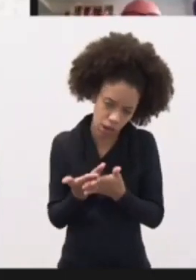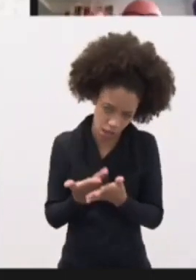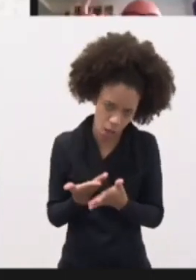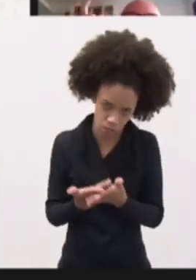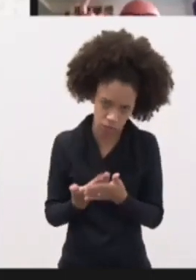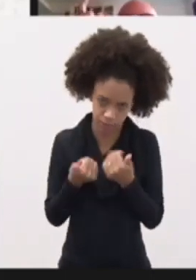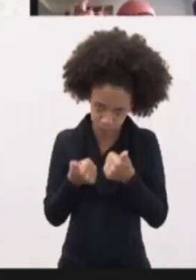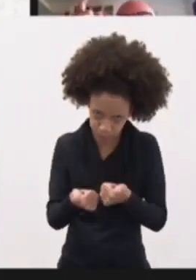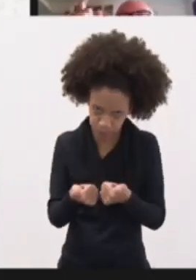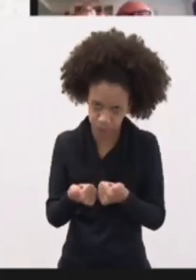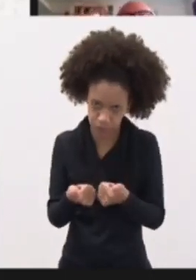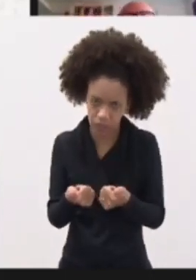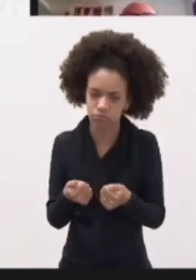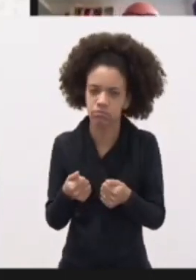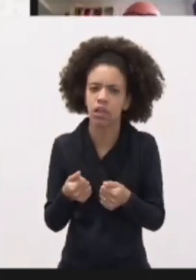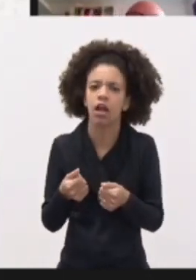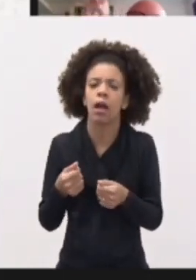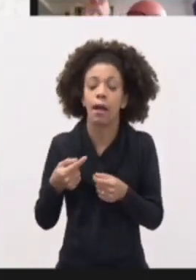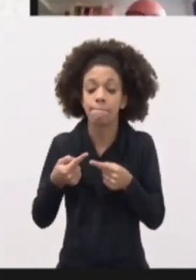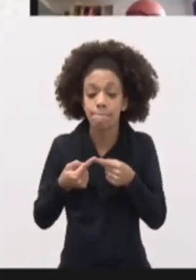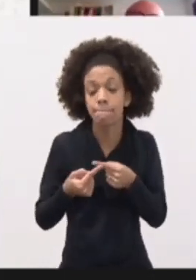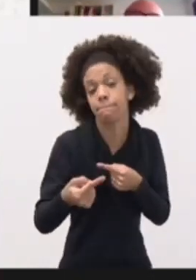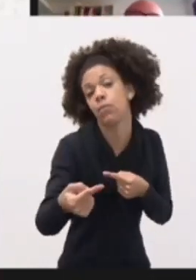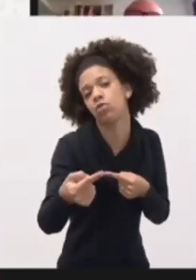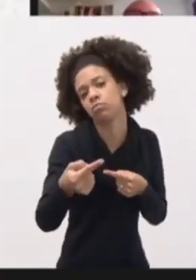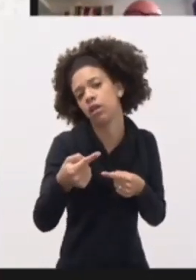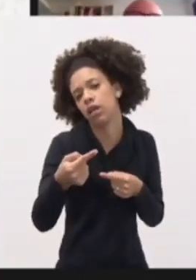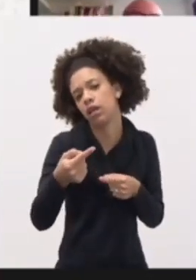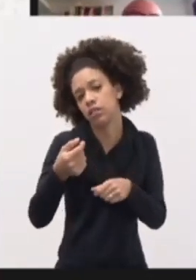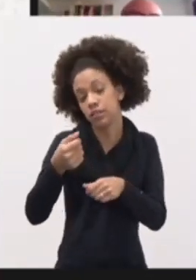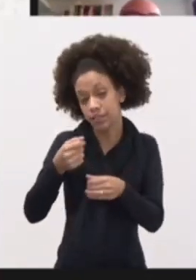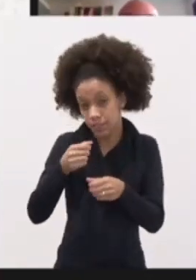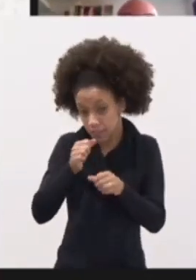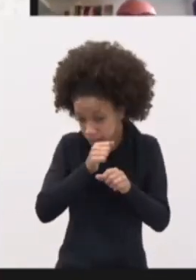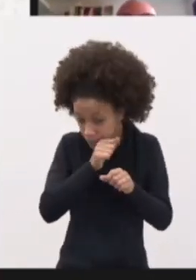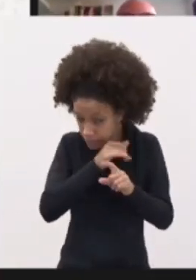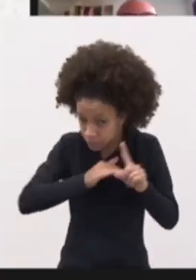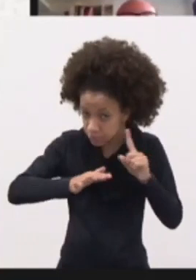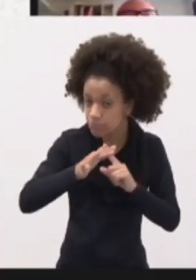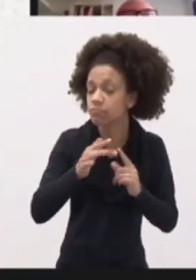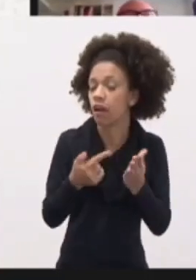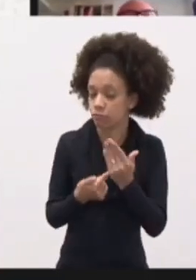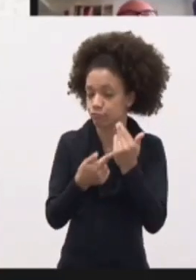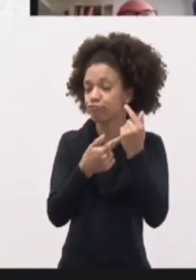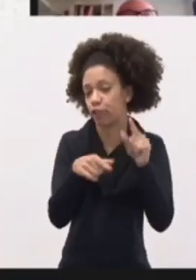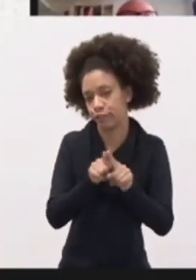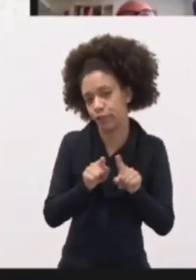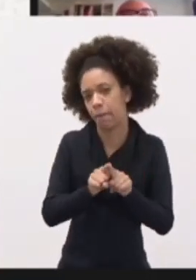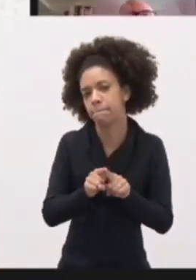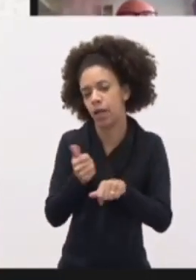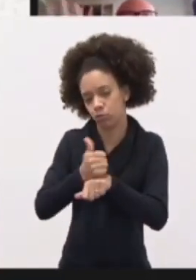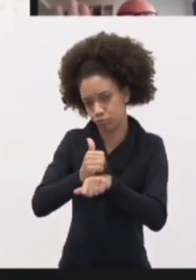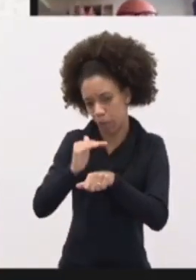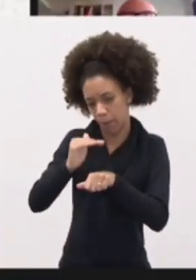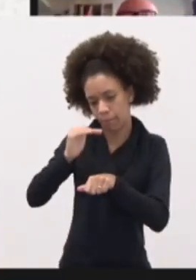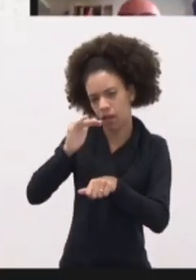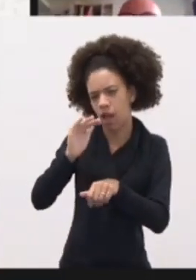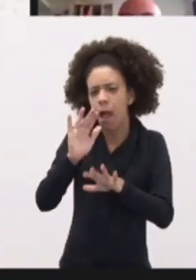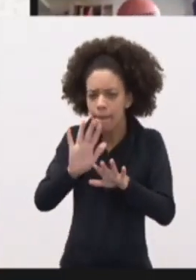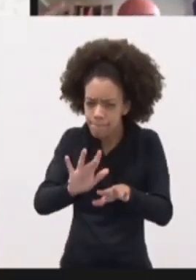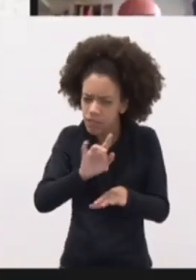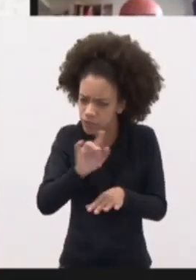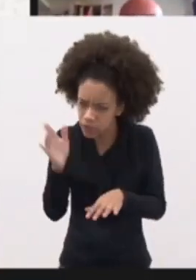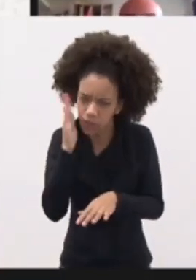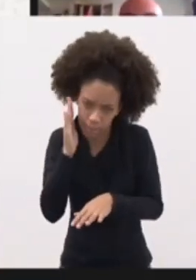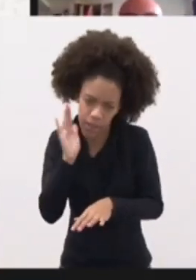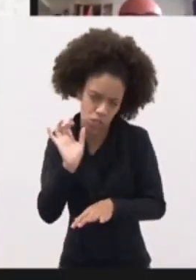programas de cidadania digital na próxima semana e desenvolvimento profissional um pouquinho mais para frente, tá bem? Mas só para você saber que tem essas 12 competências,